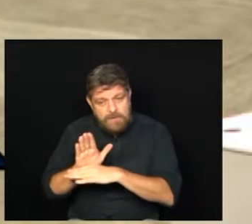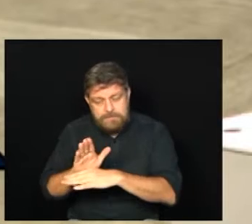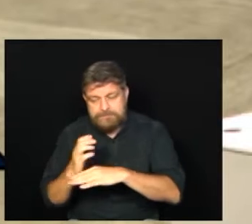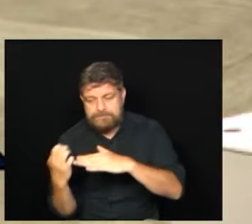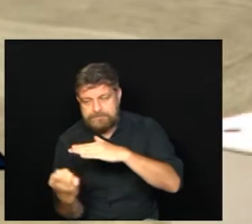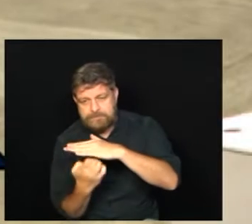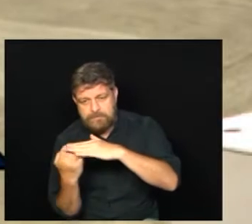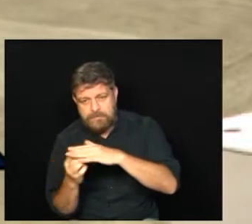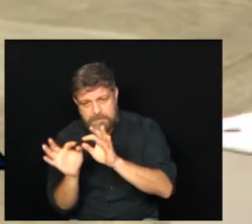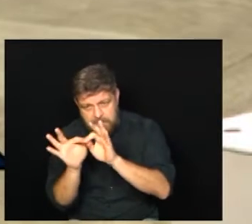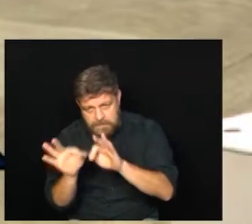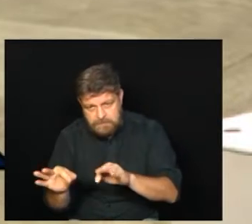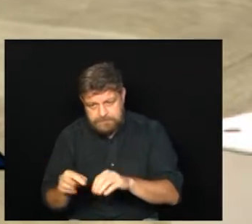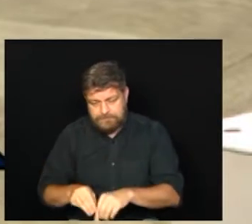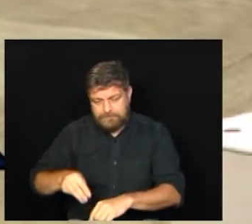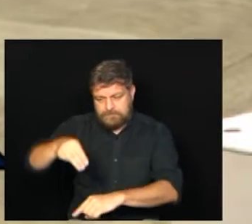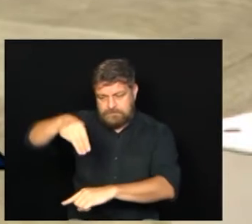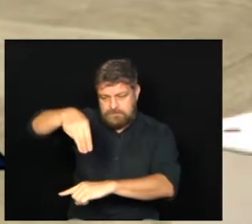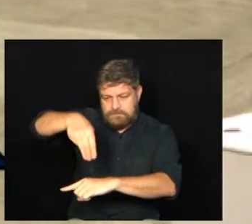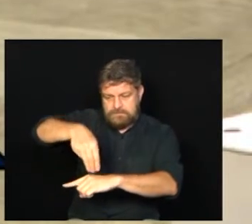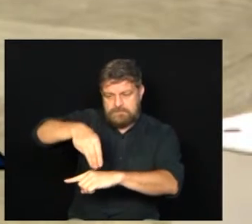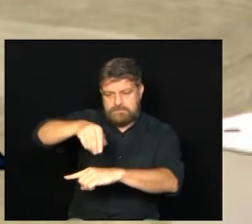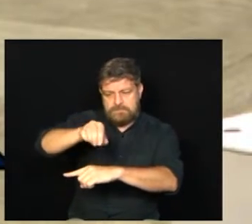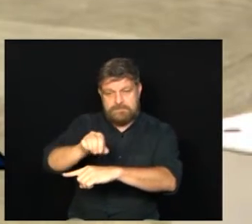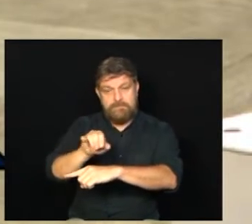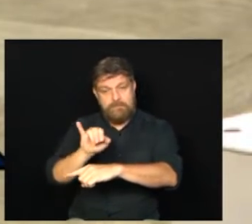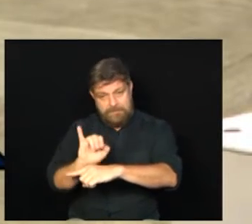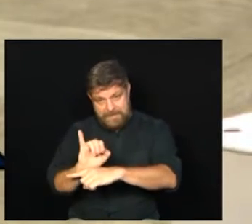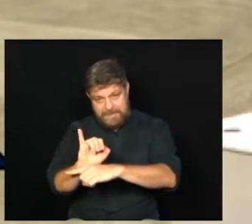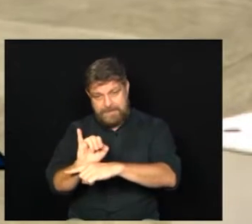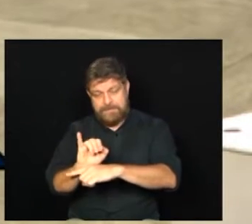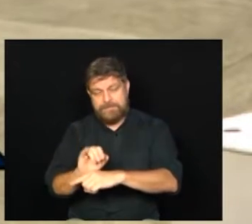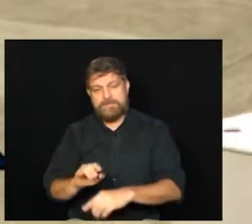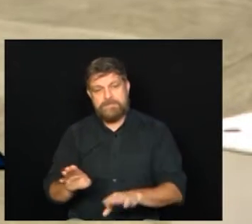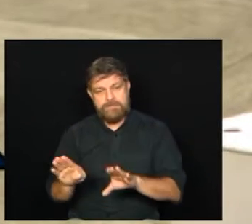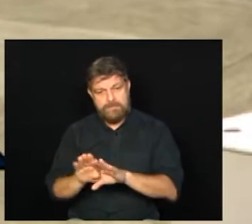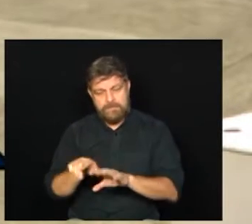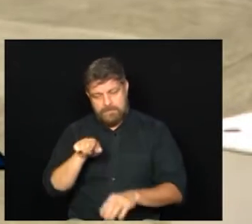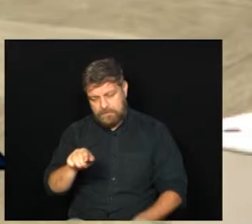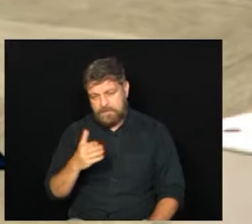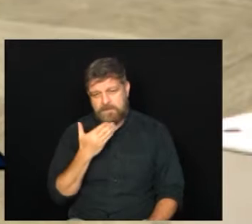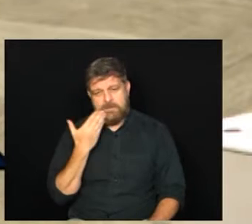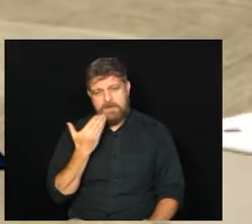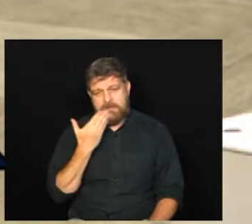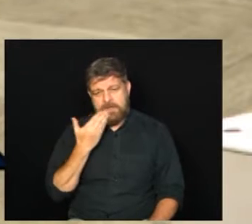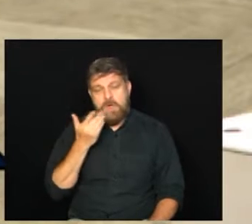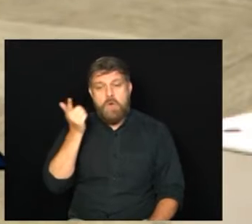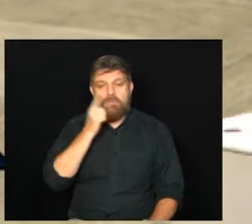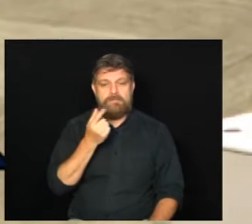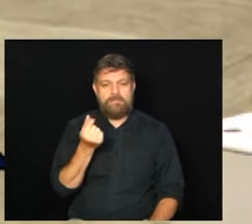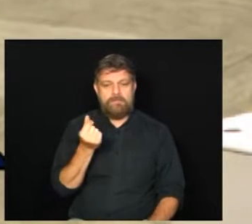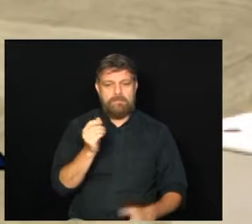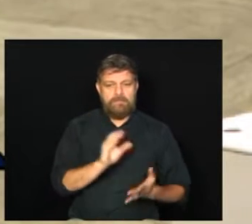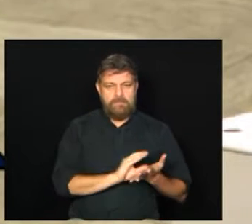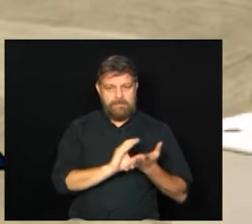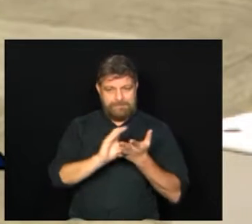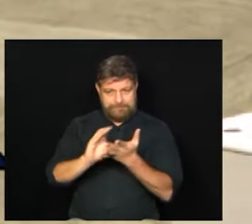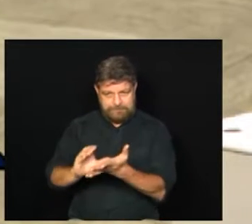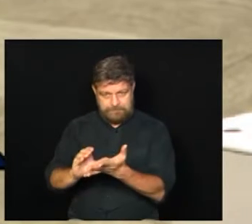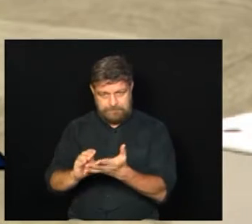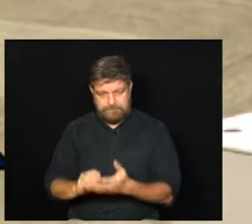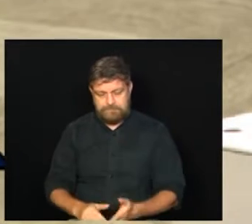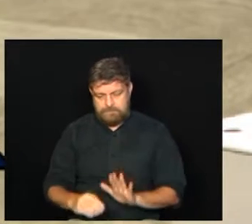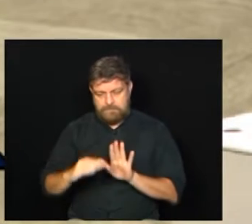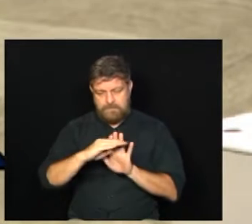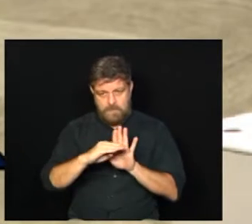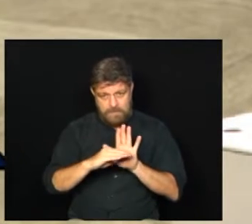os microempreendedores individuais a facilitar o acesso ao crédito. O programa Recomeço